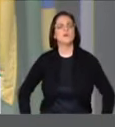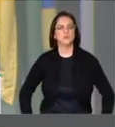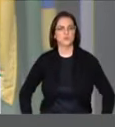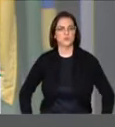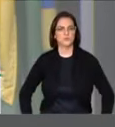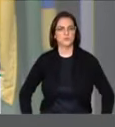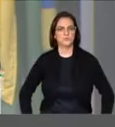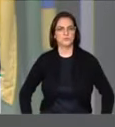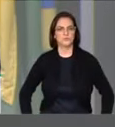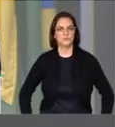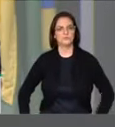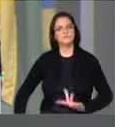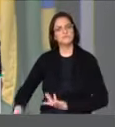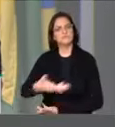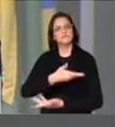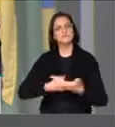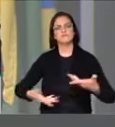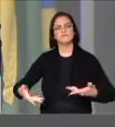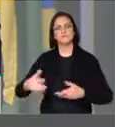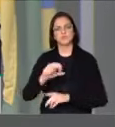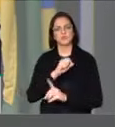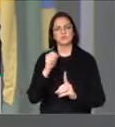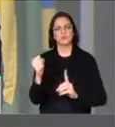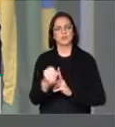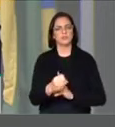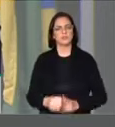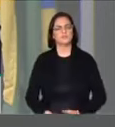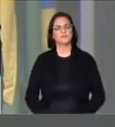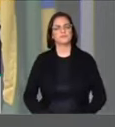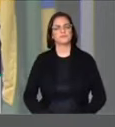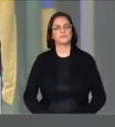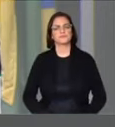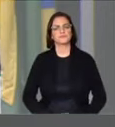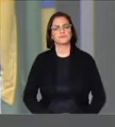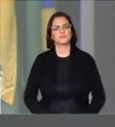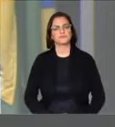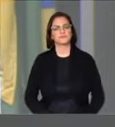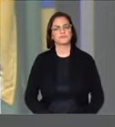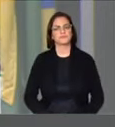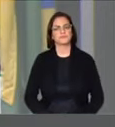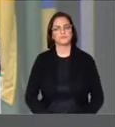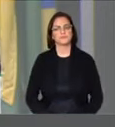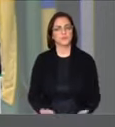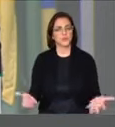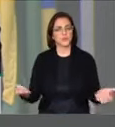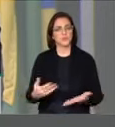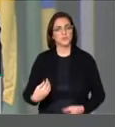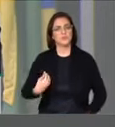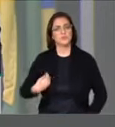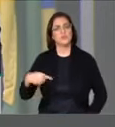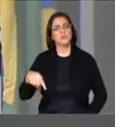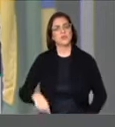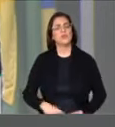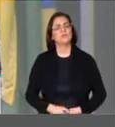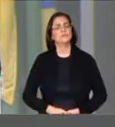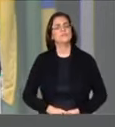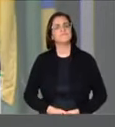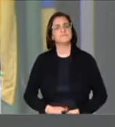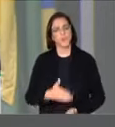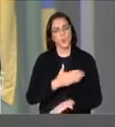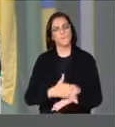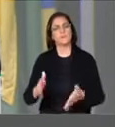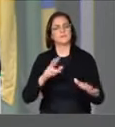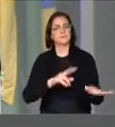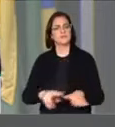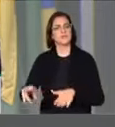da sociedade. Então hoje, a gente está aqui e abre essa semana de combativo, de luta,